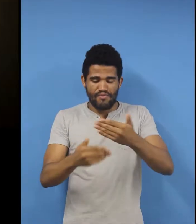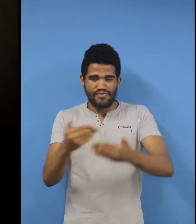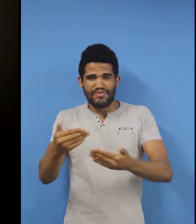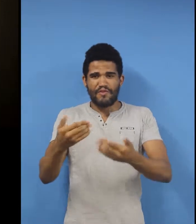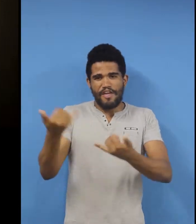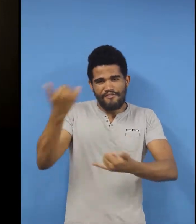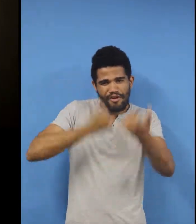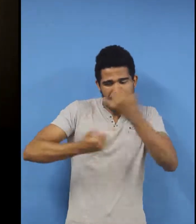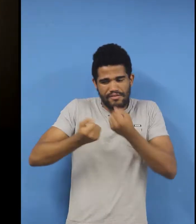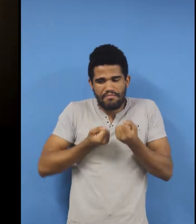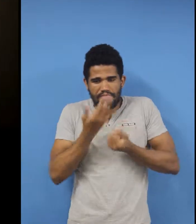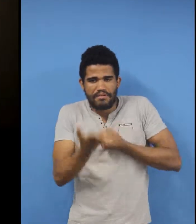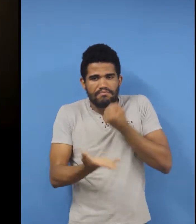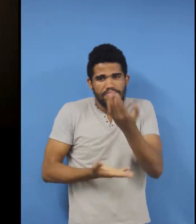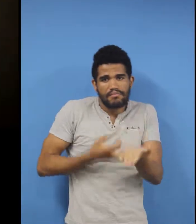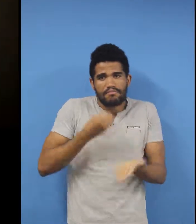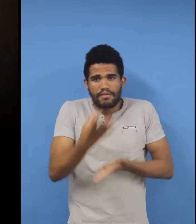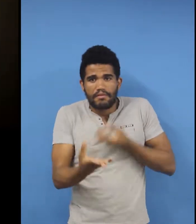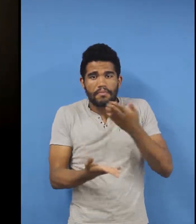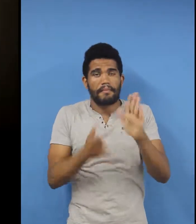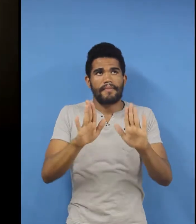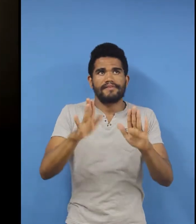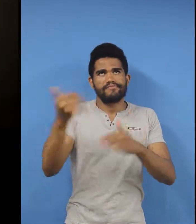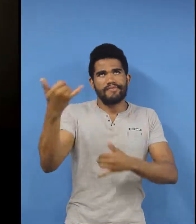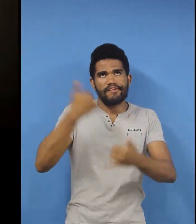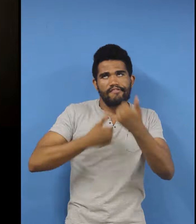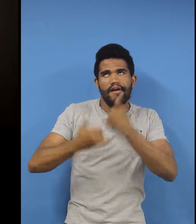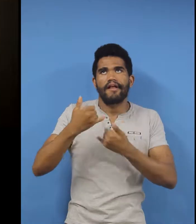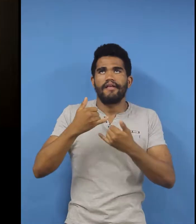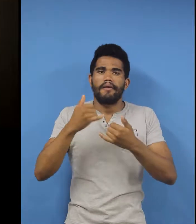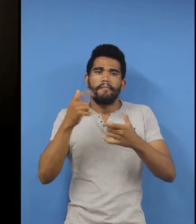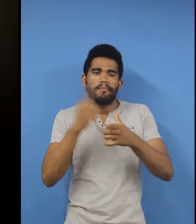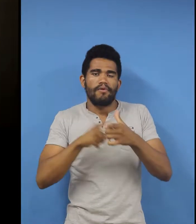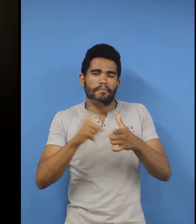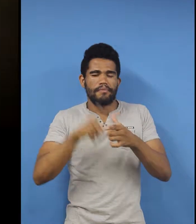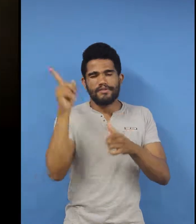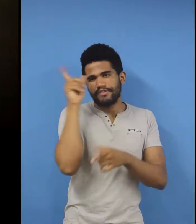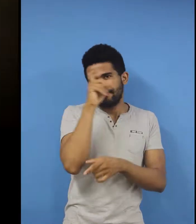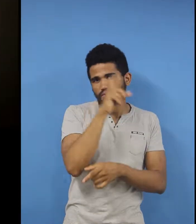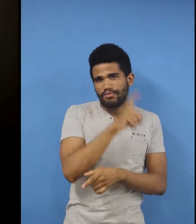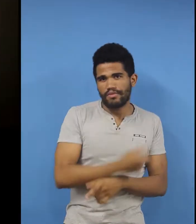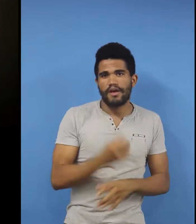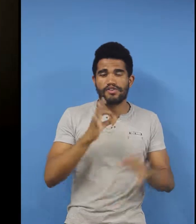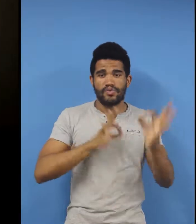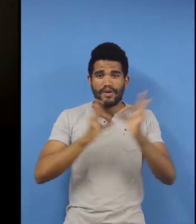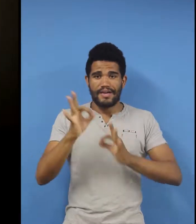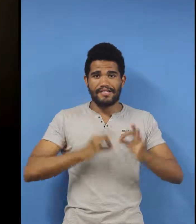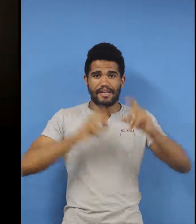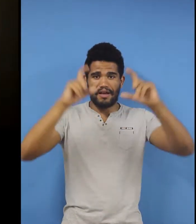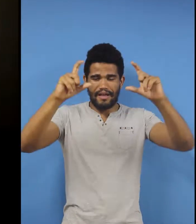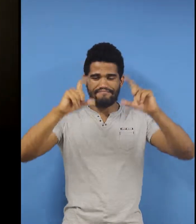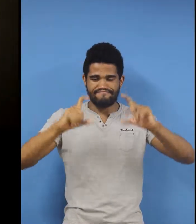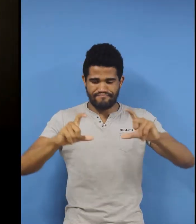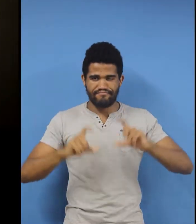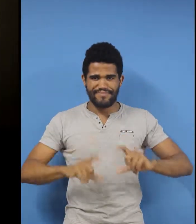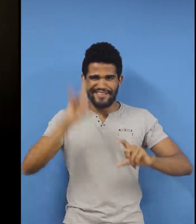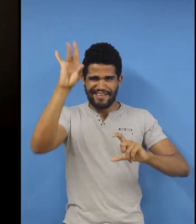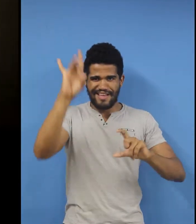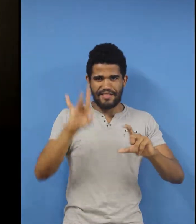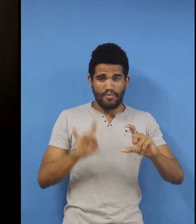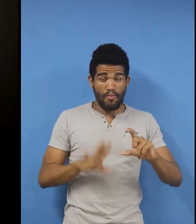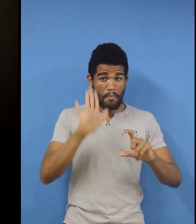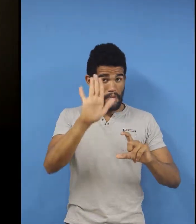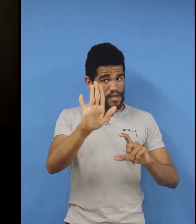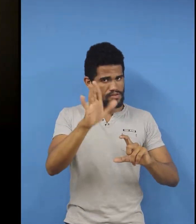você vai me dizer. Aí você diz mais uma vez, professora, eu tenho um problema para estruturar o meu parágrafo. Cada parágrafo, presta